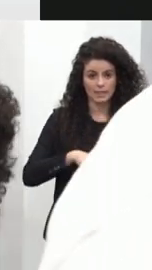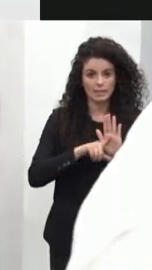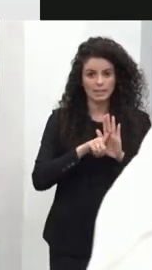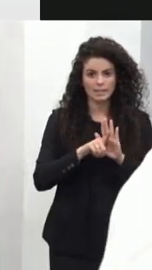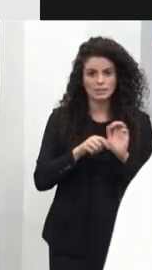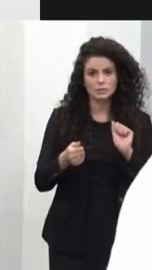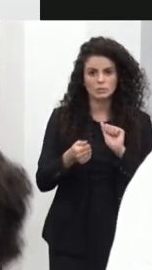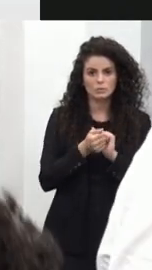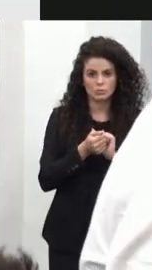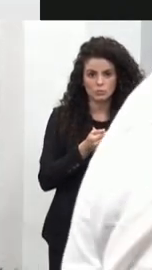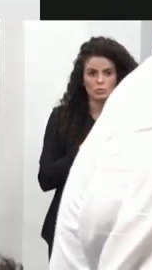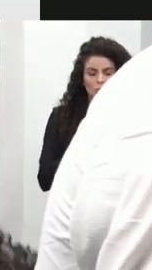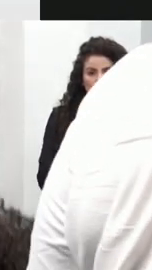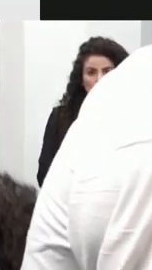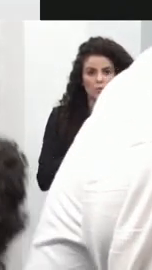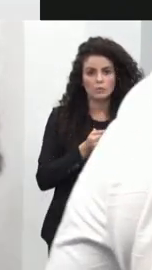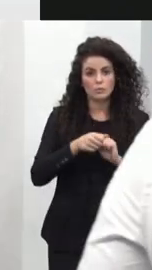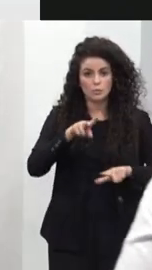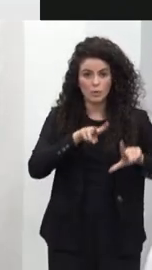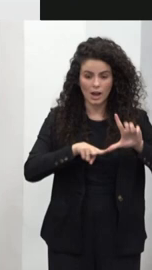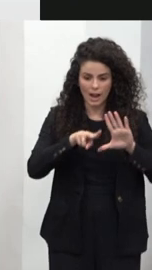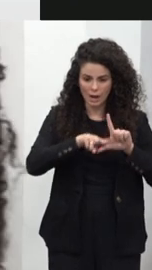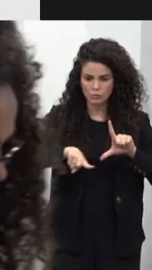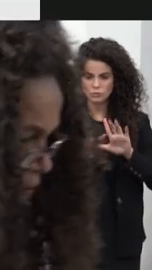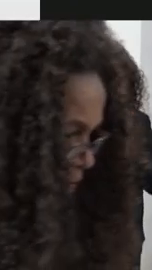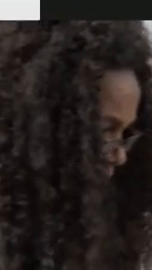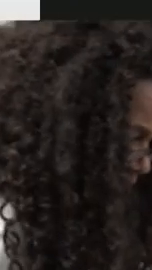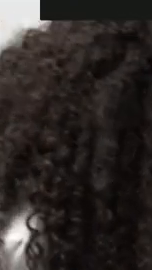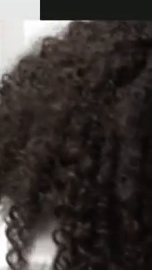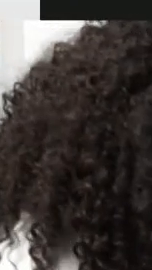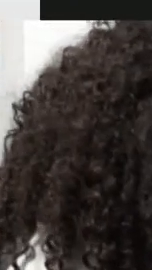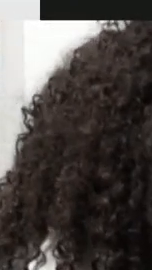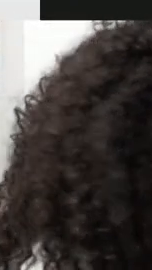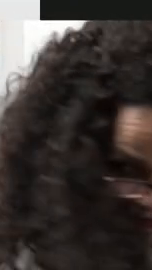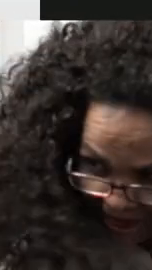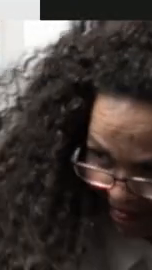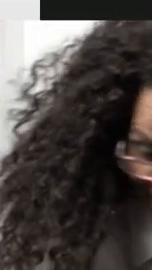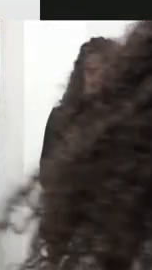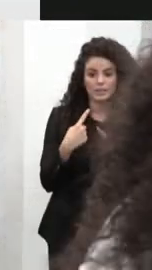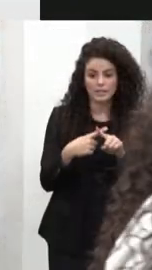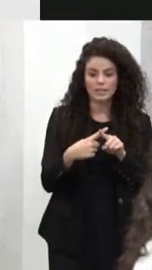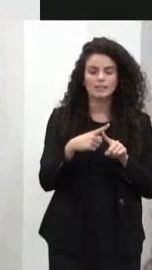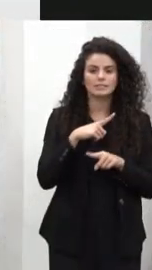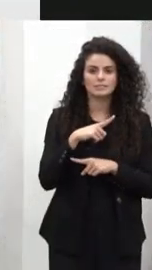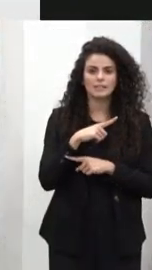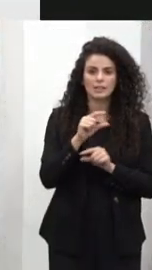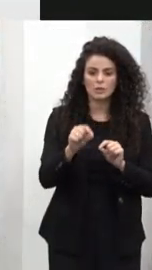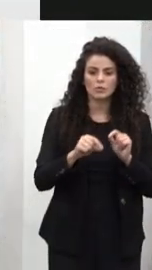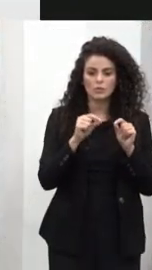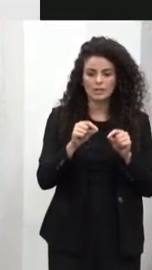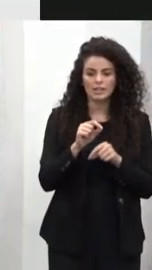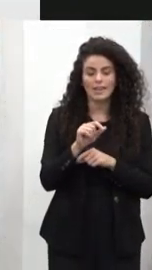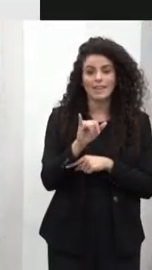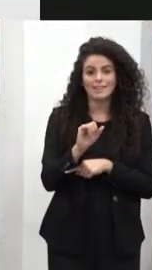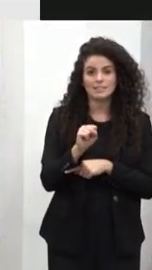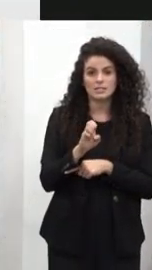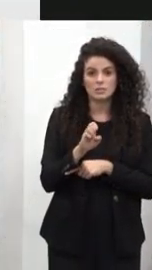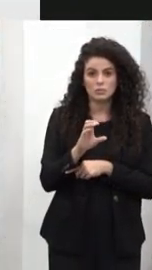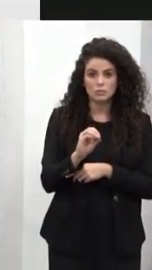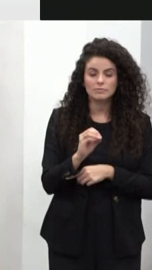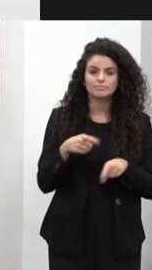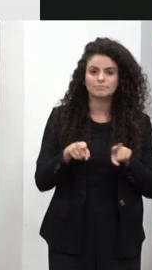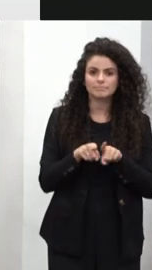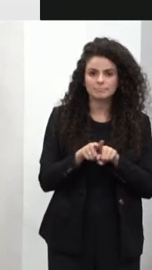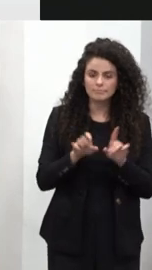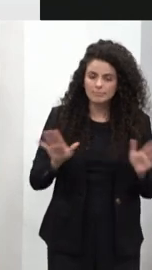audiovisual por parte desses recursos então nós temos ali a divisão de inciso por inciso e os recursos correspondentes então ao apoio à